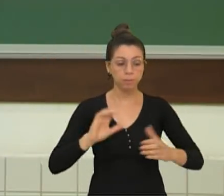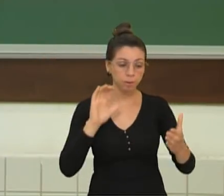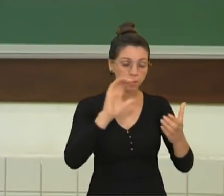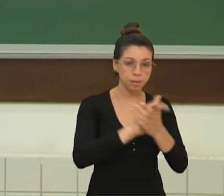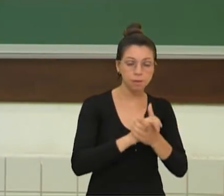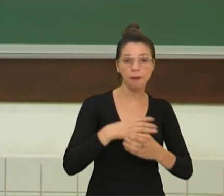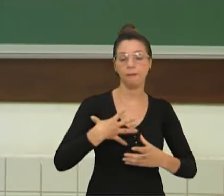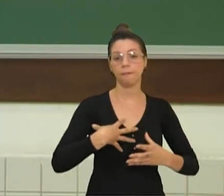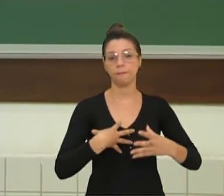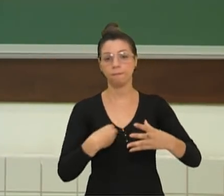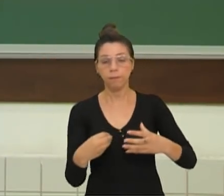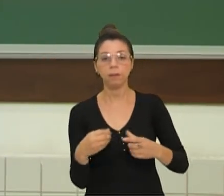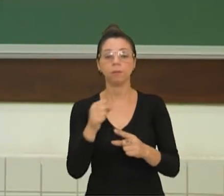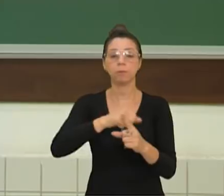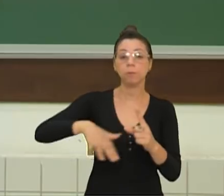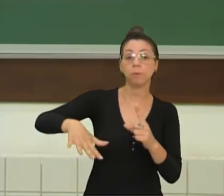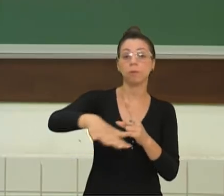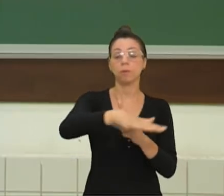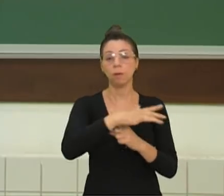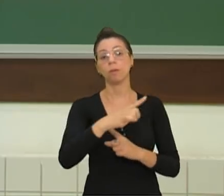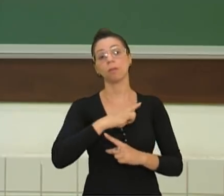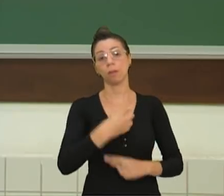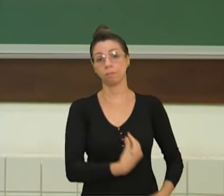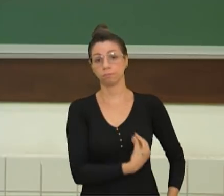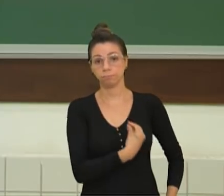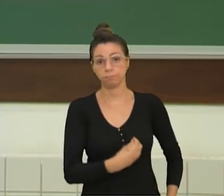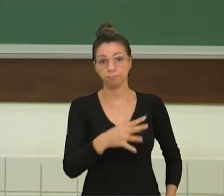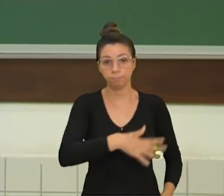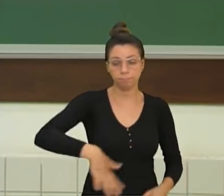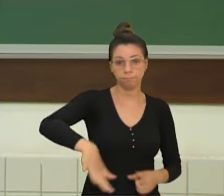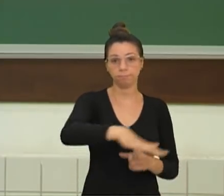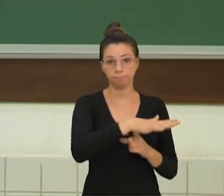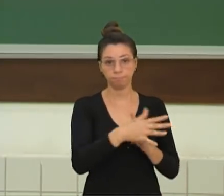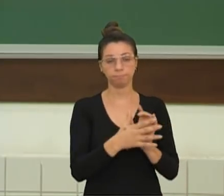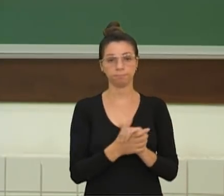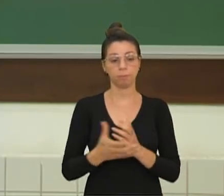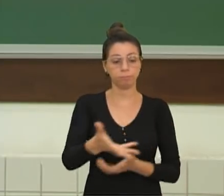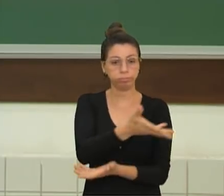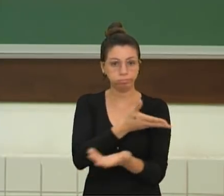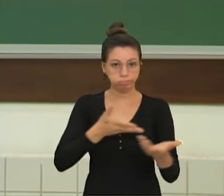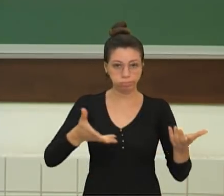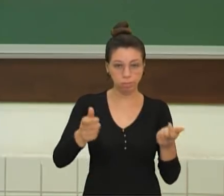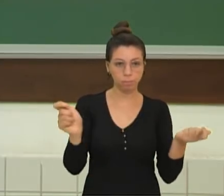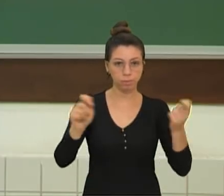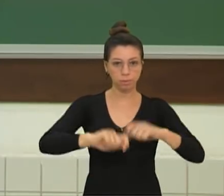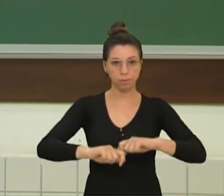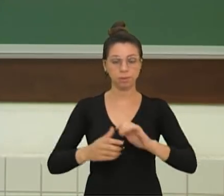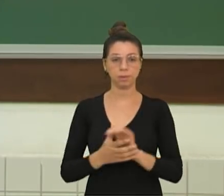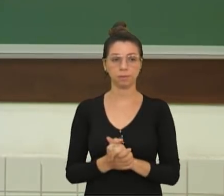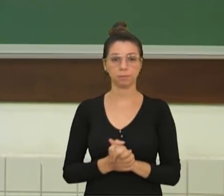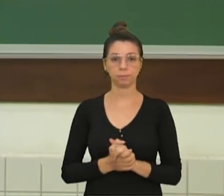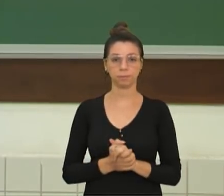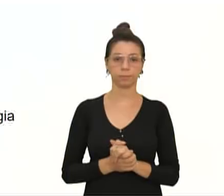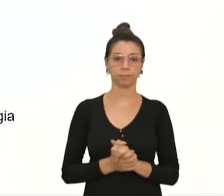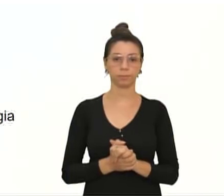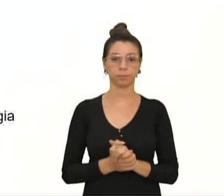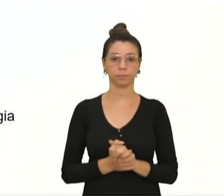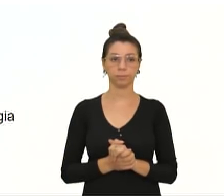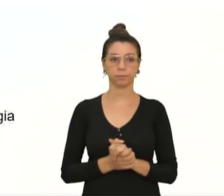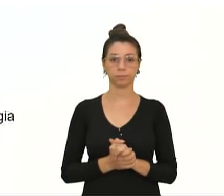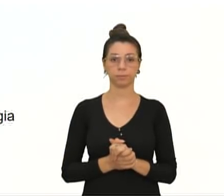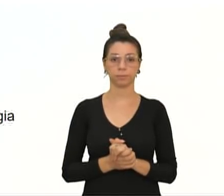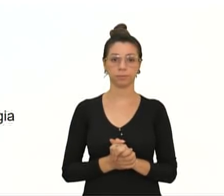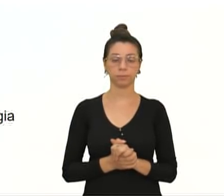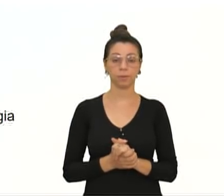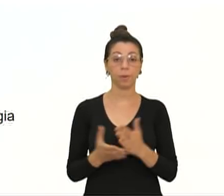que criar uma sociedade dentro da comunidade onde você está inserido. Tá? Então vamos